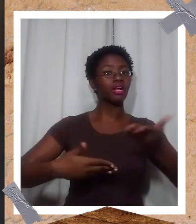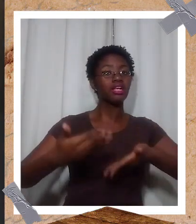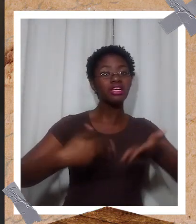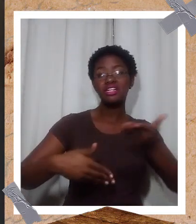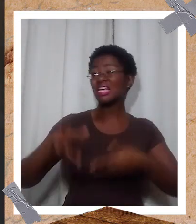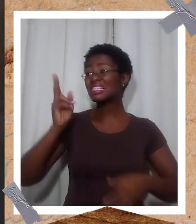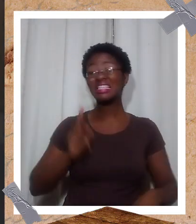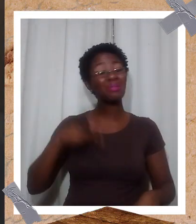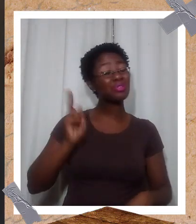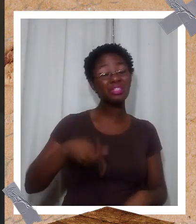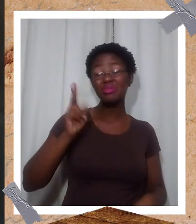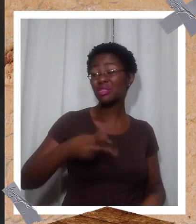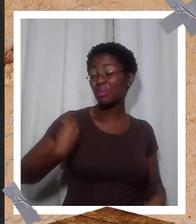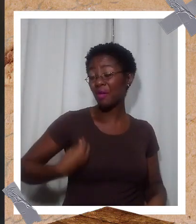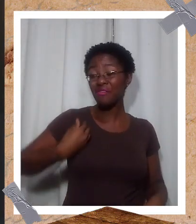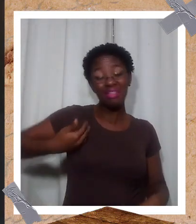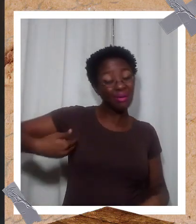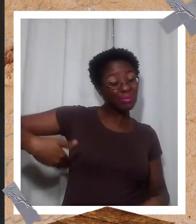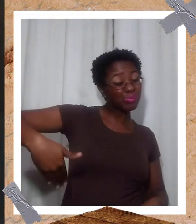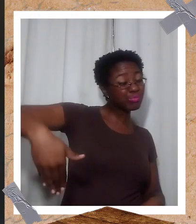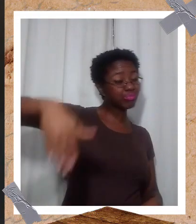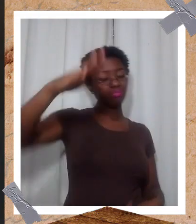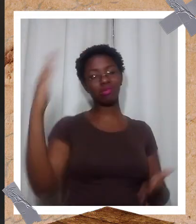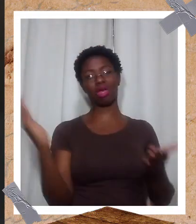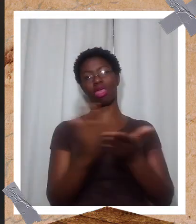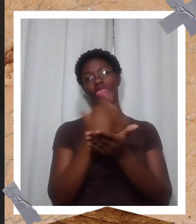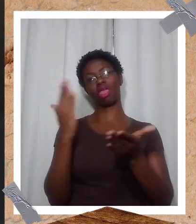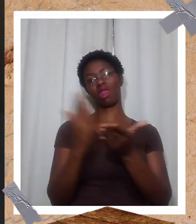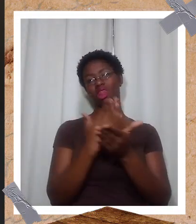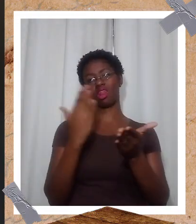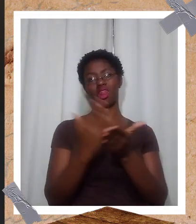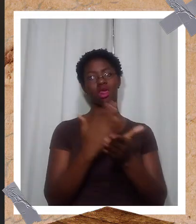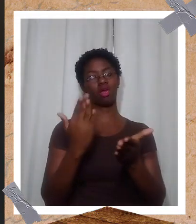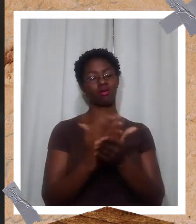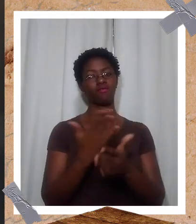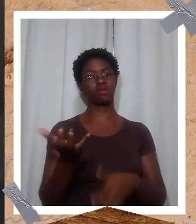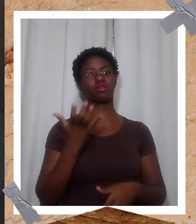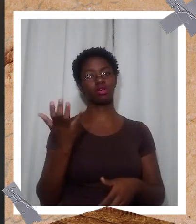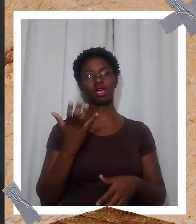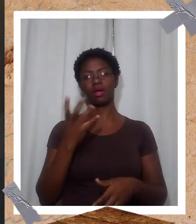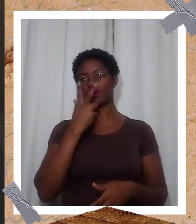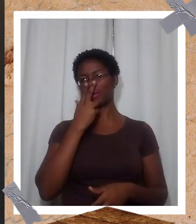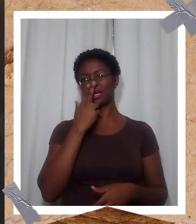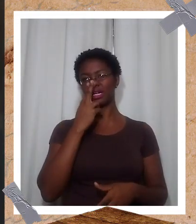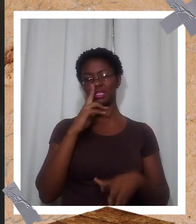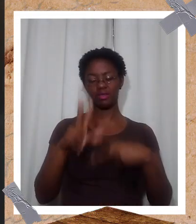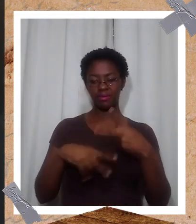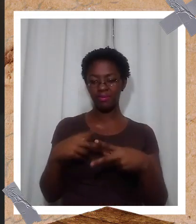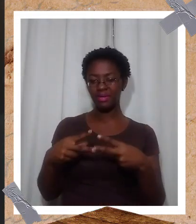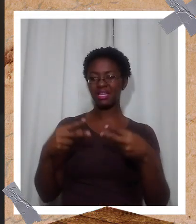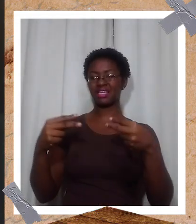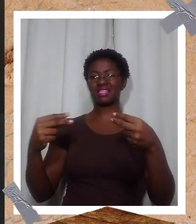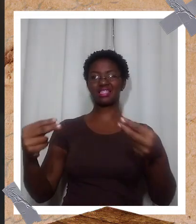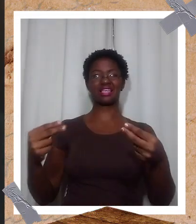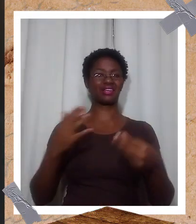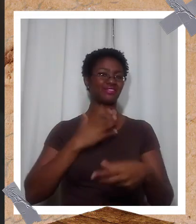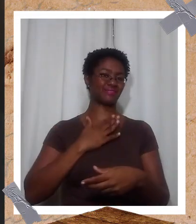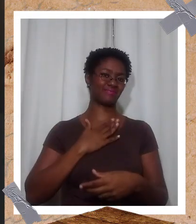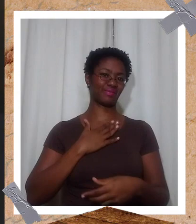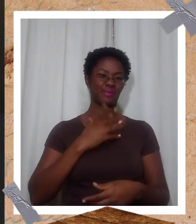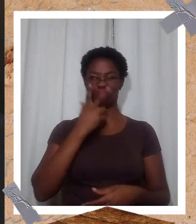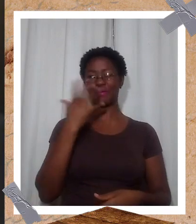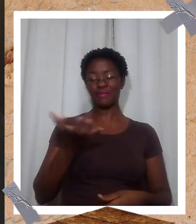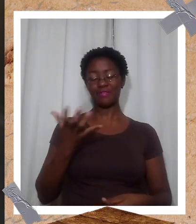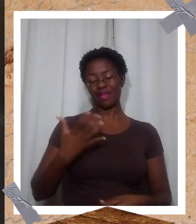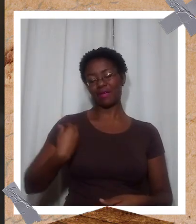livro para sempre, né? Eu quero que o livro esteja sempre presente, assim, na minha vida, né?